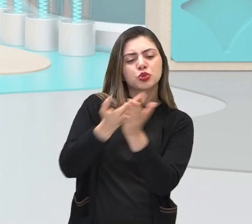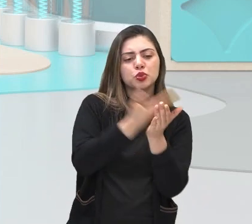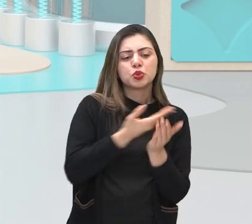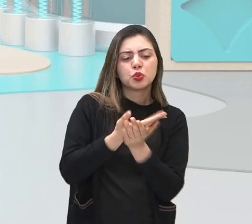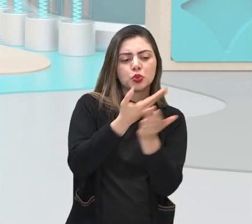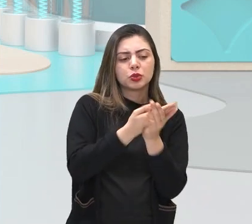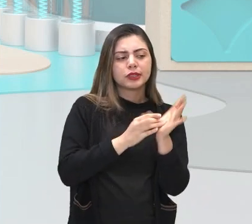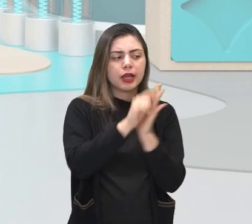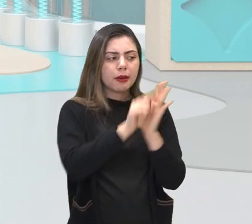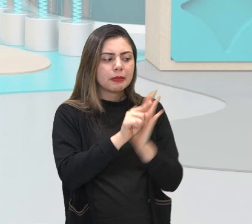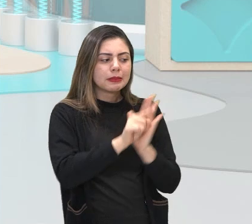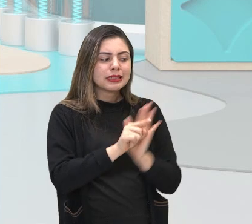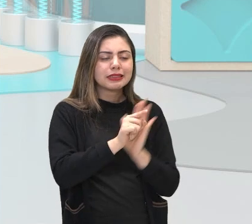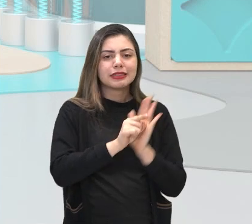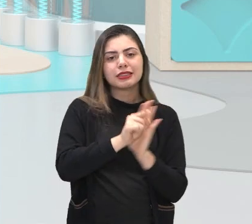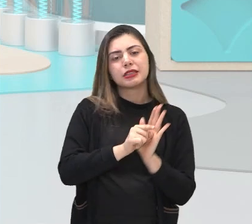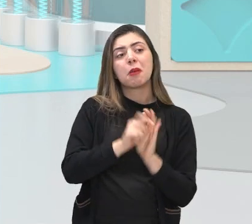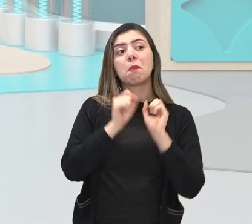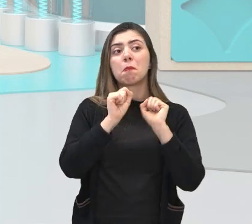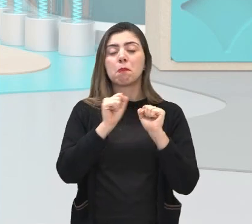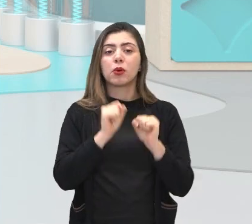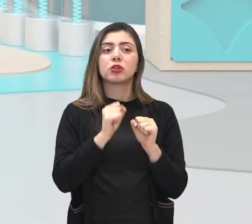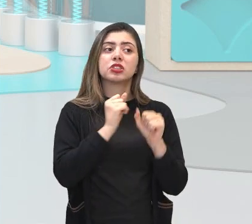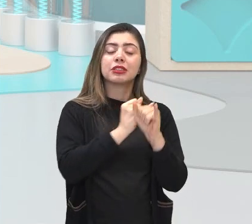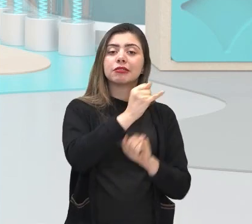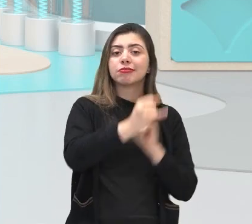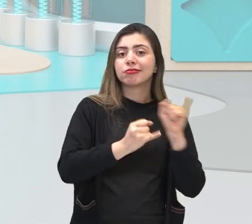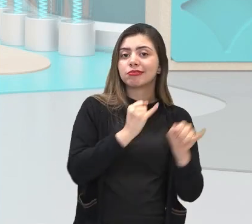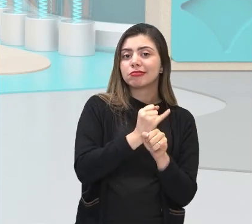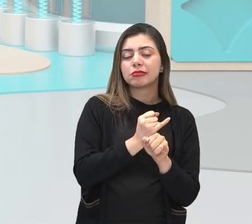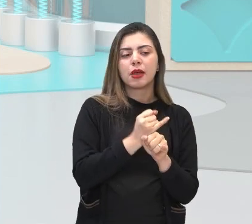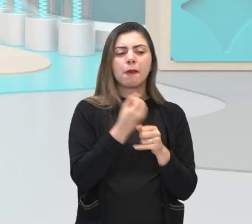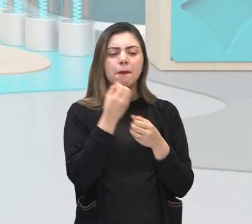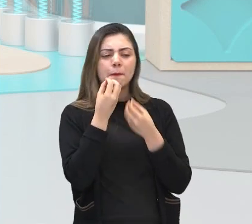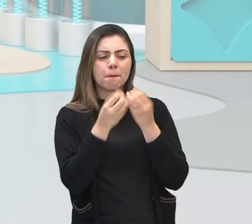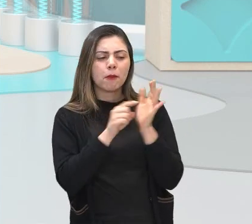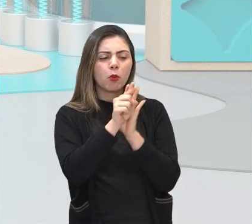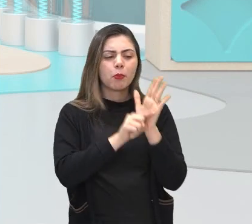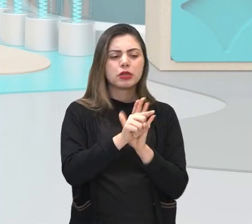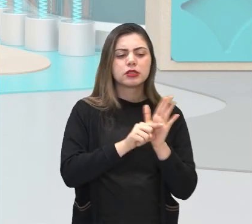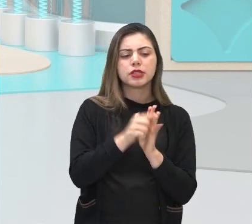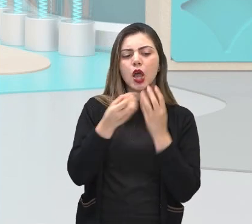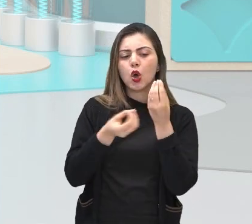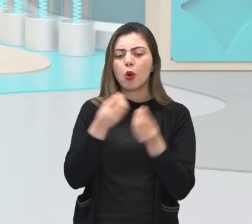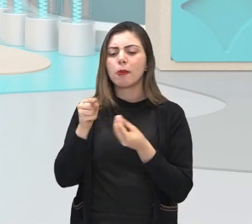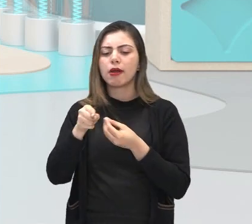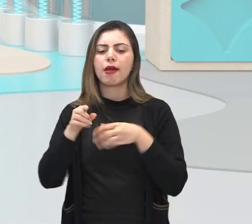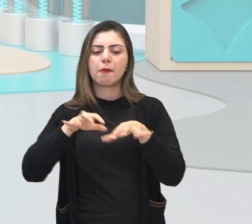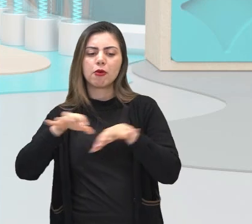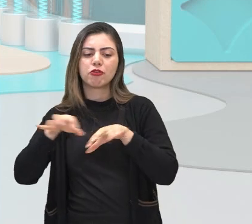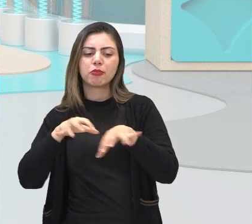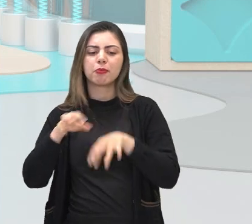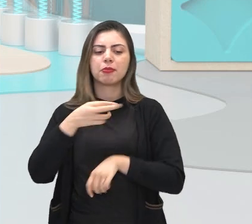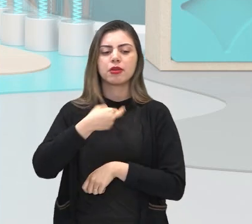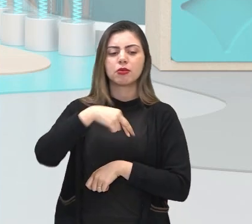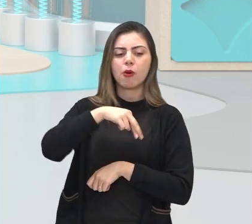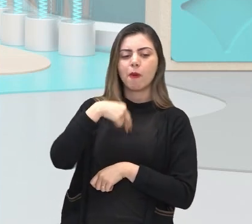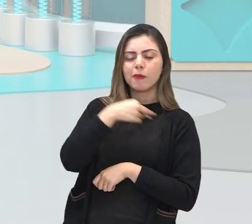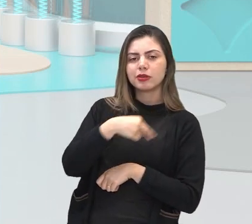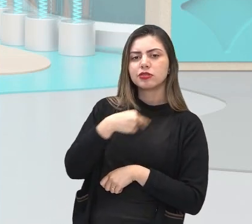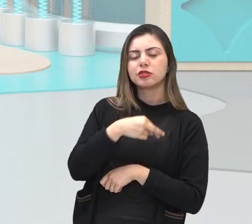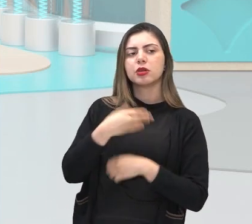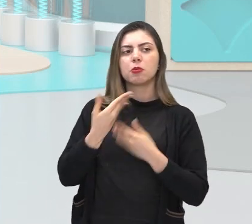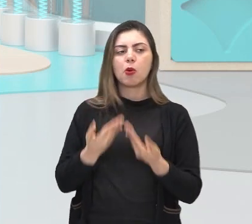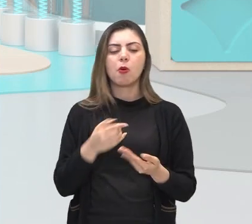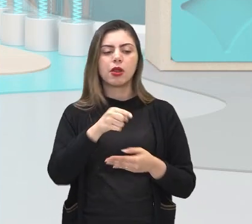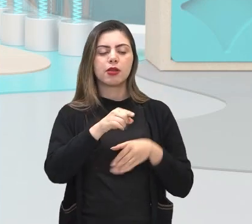conhecimentos pesquisem dá um Google aí né O que foi o romantismo O que foi o realismo tentam entender e se aprofundar